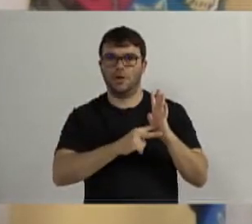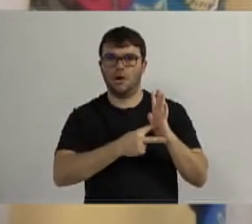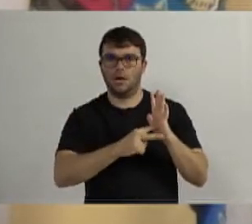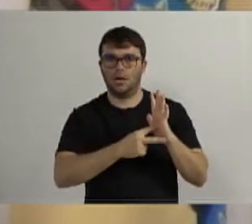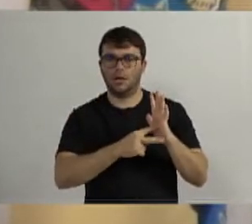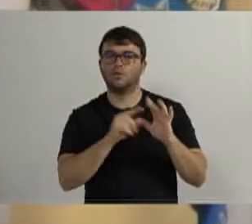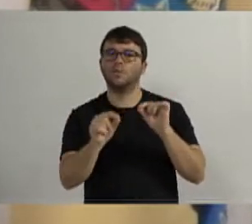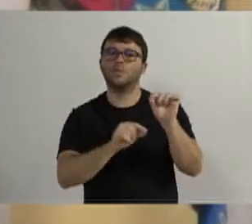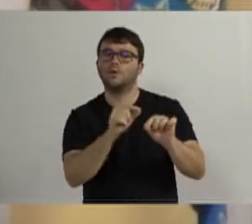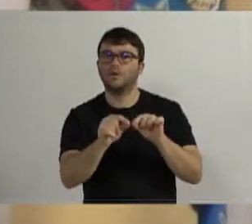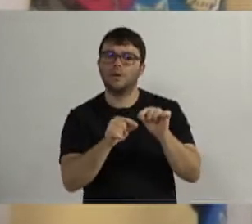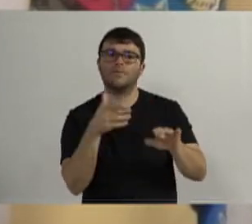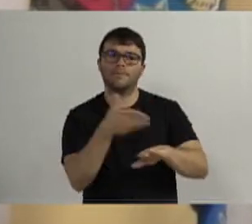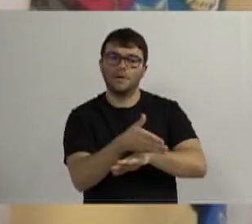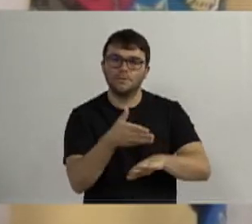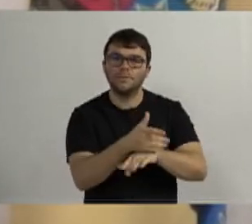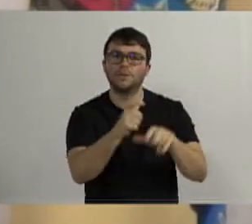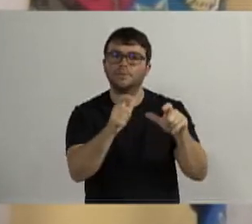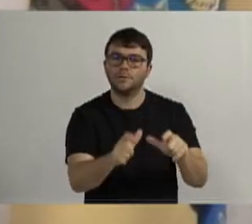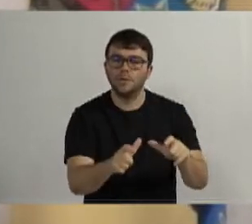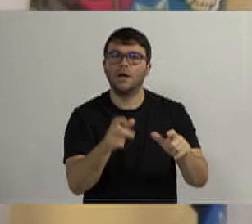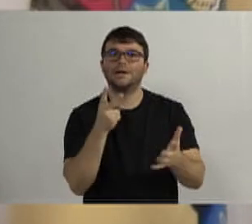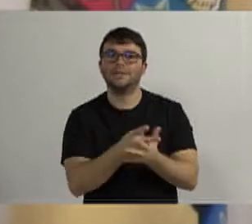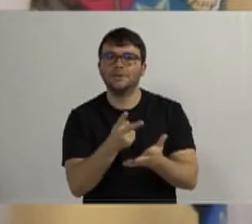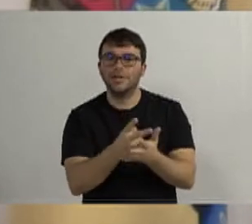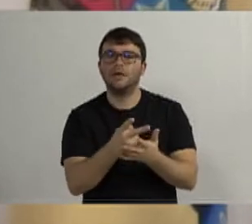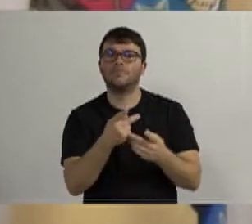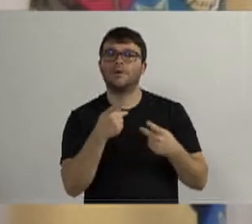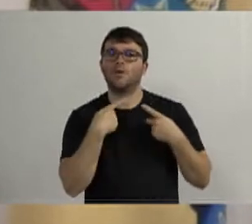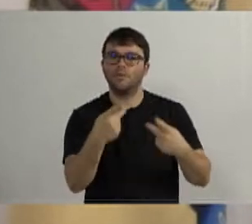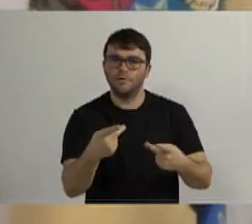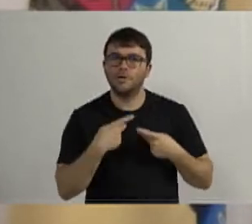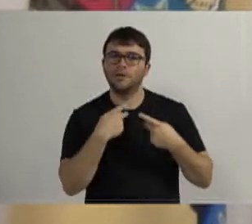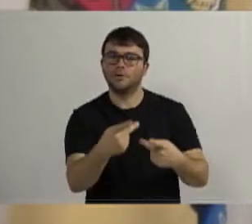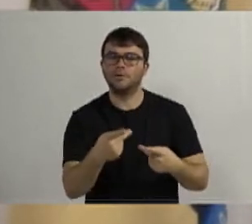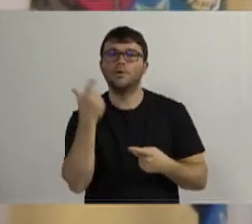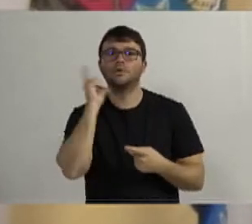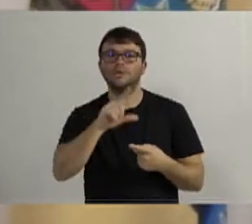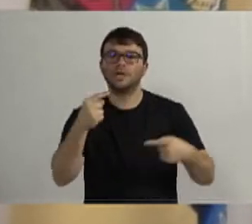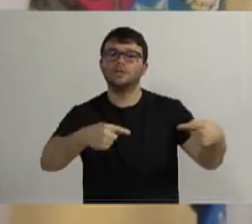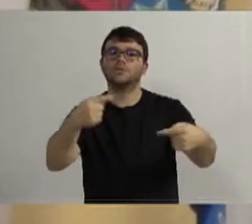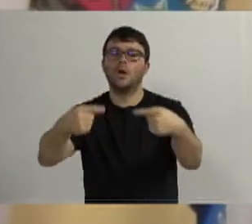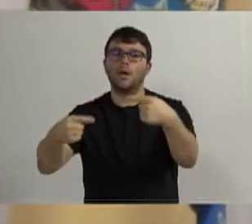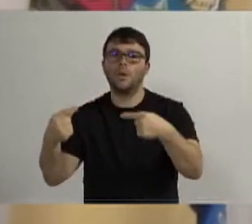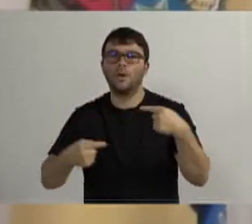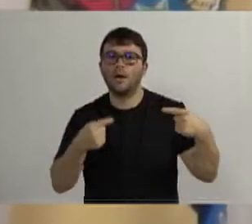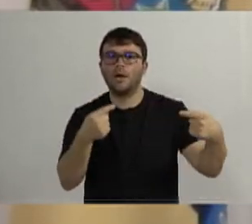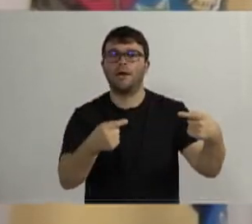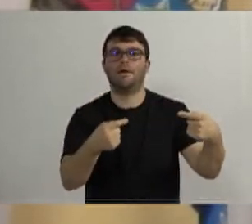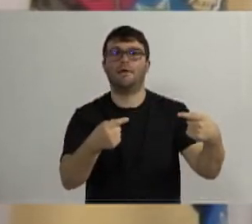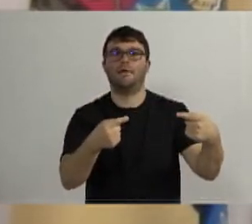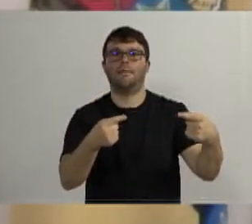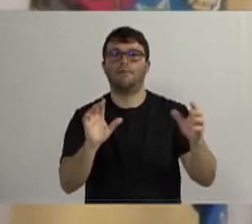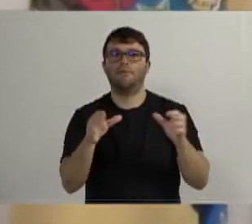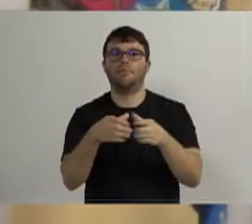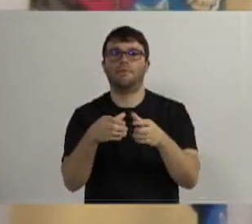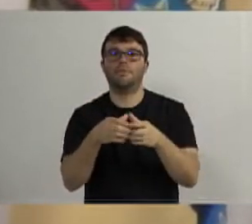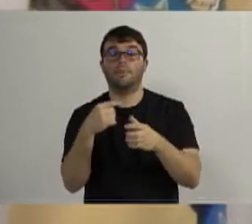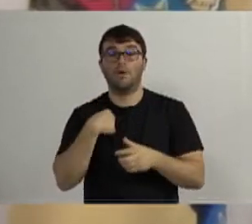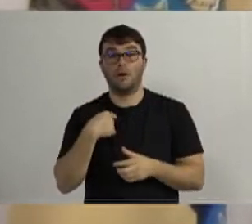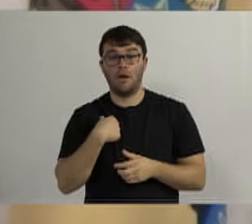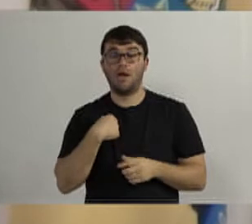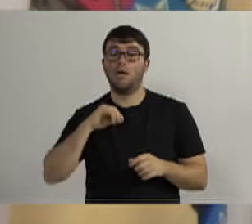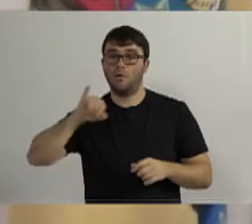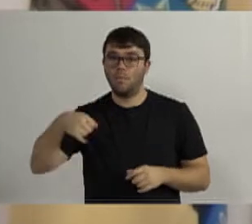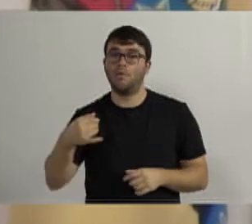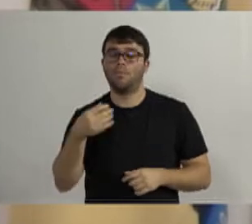participado desse espaço e sendo convidado para esse espaço para dialogarmos em conjunto numa luta que eu tive a